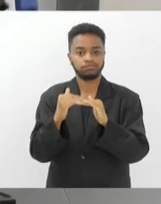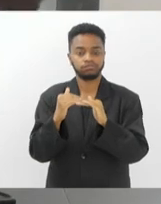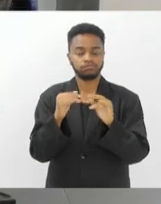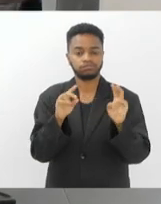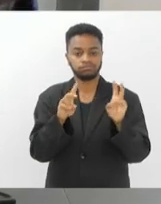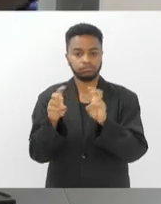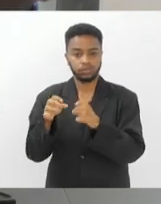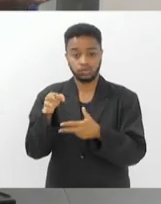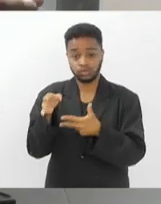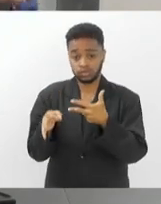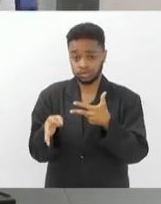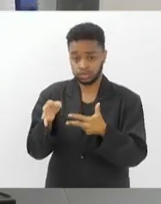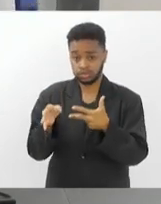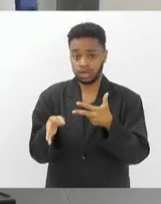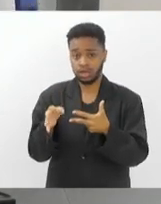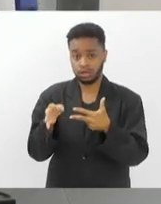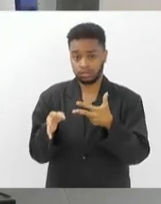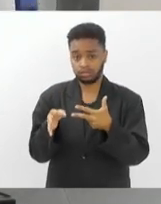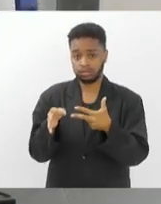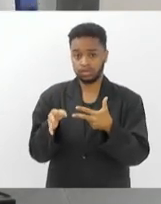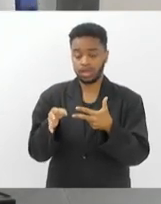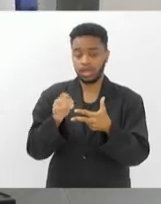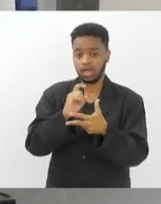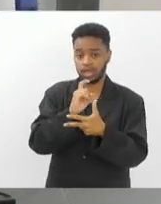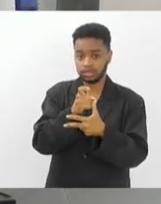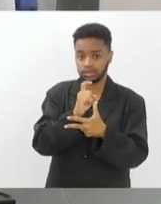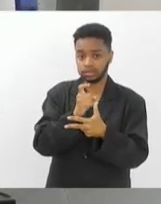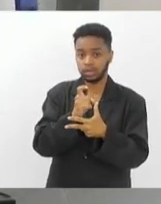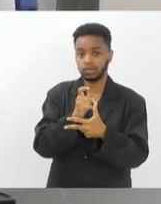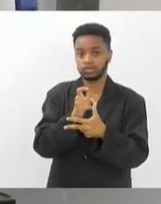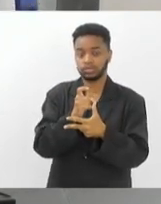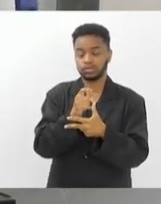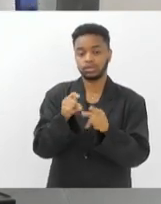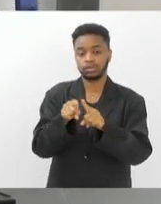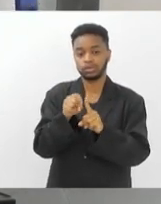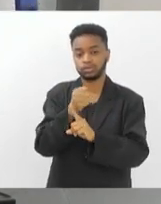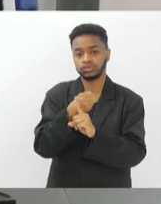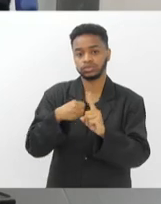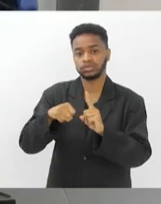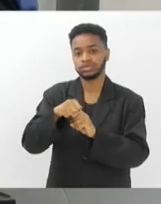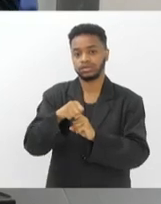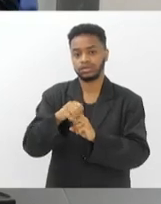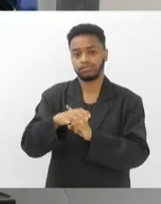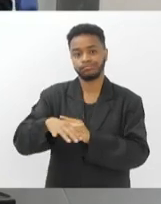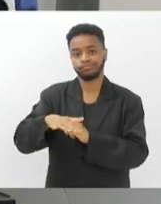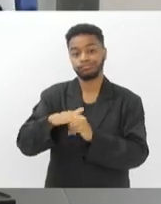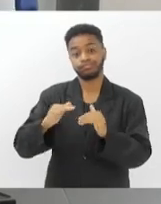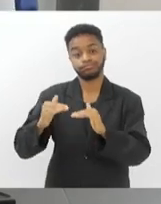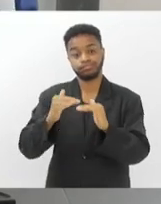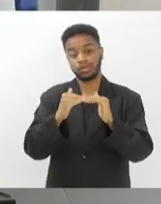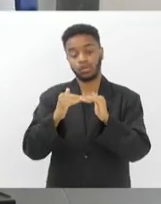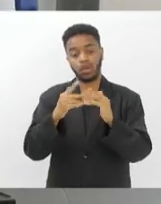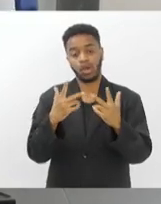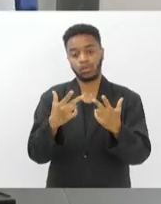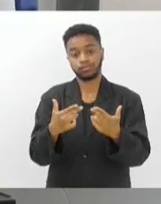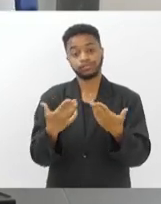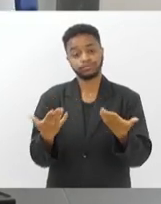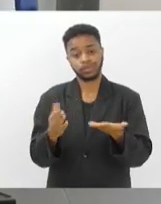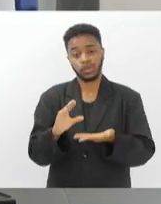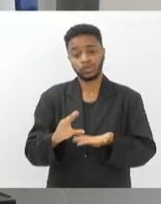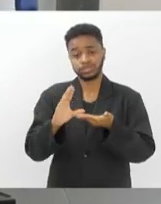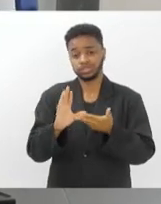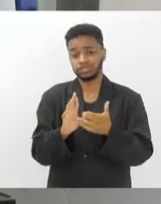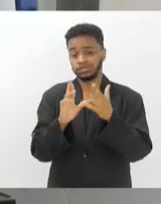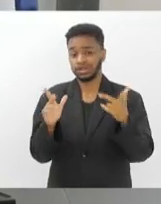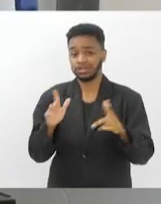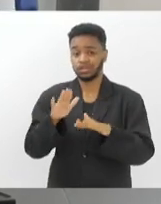Poder Judiciário, o Poder Executivo e a sociedade civil. Então, é um conselho atípico, talvez o